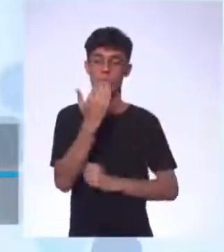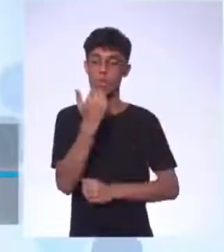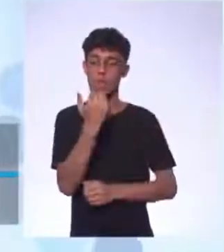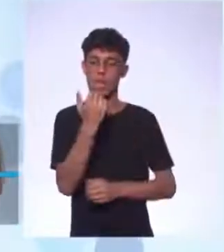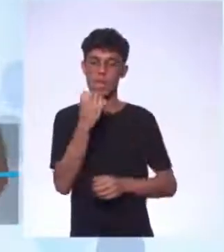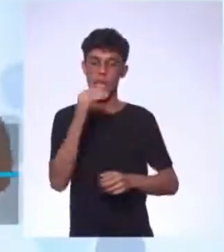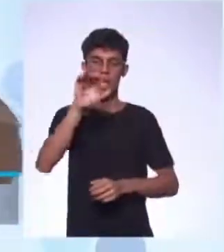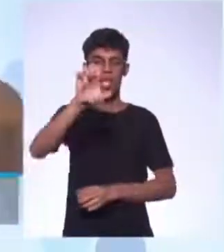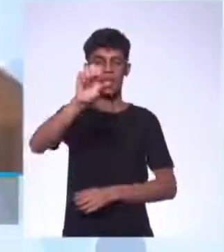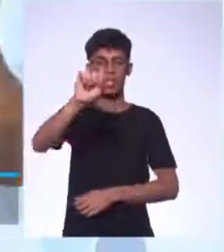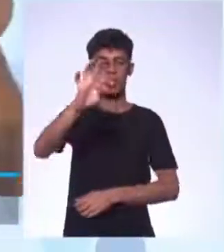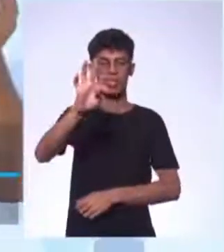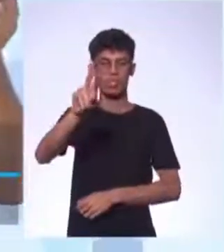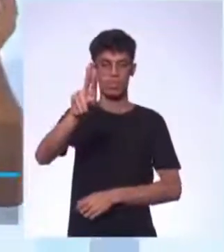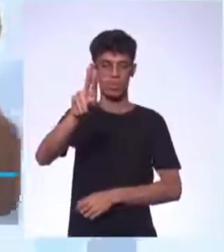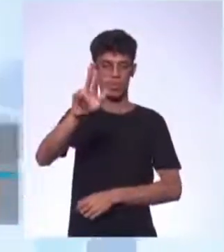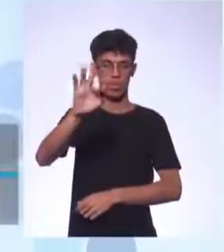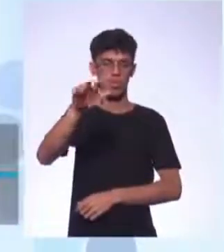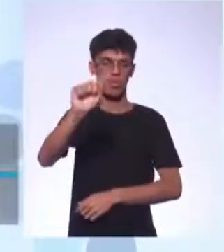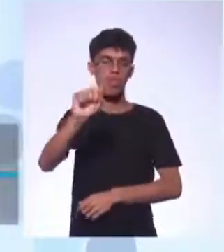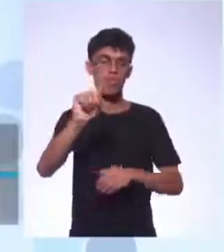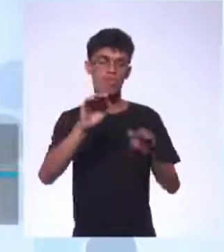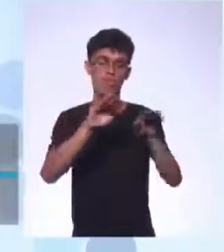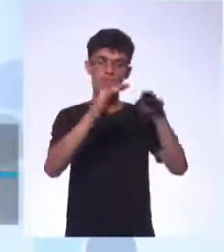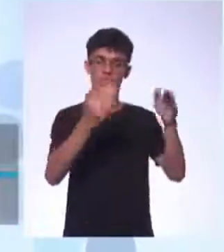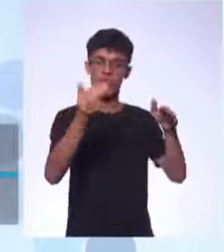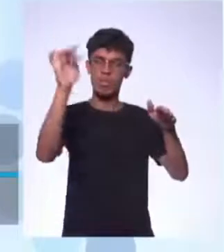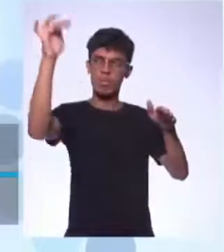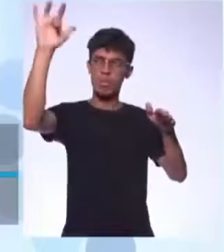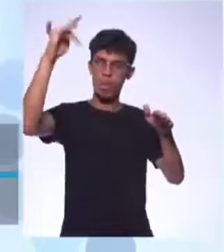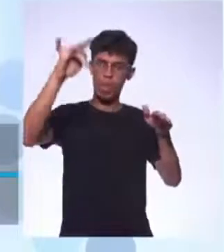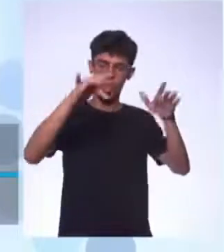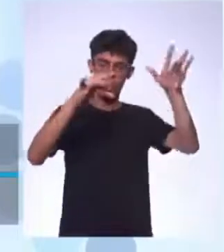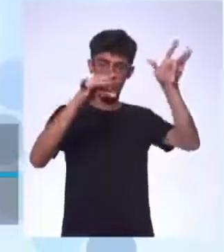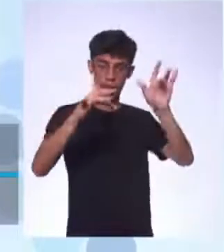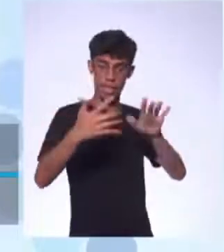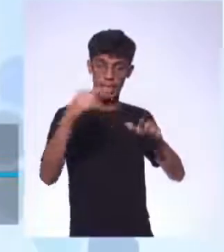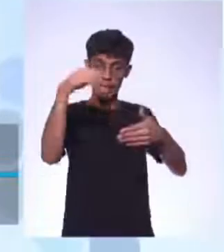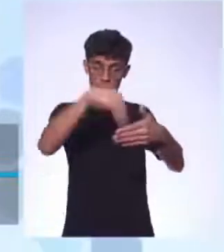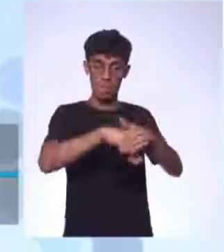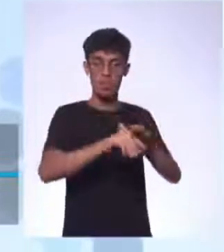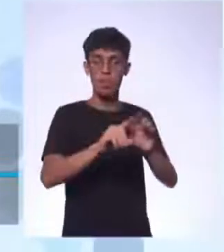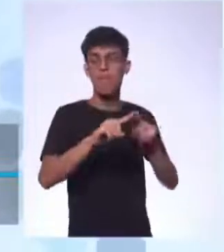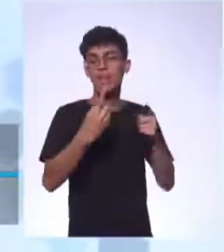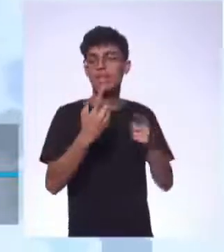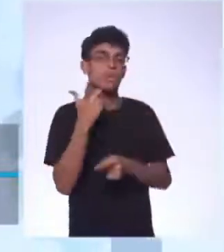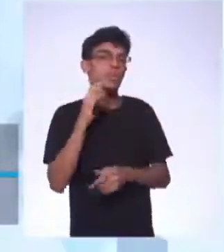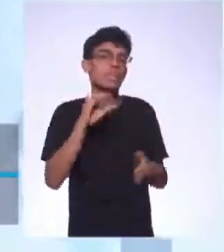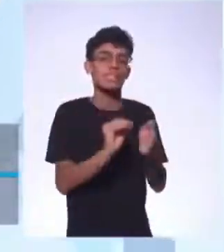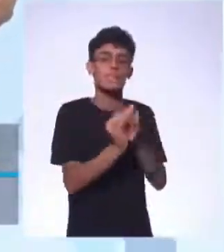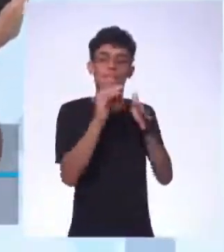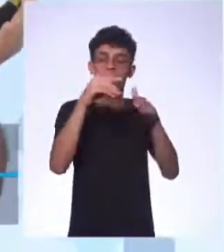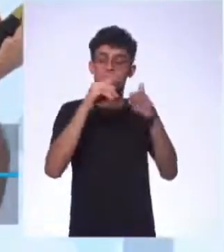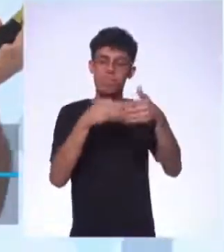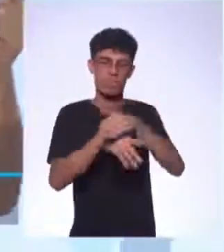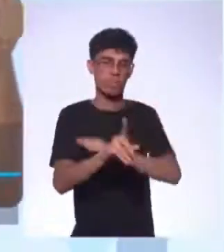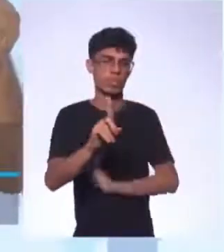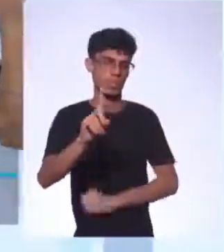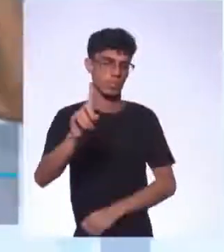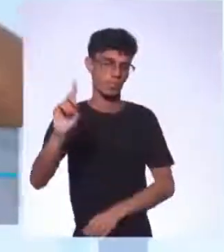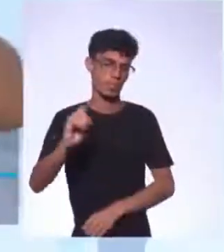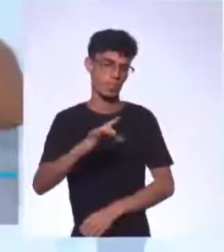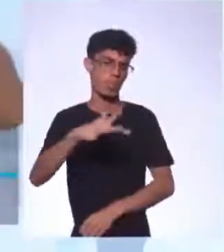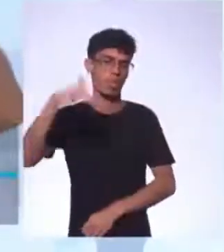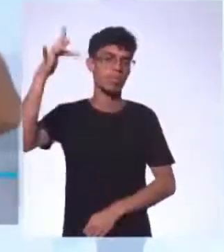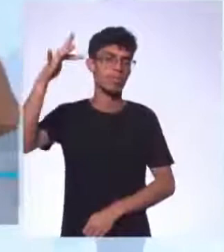calor, esse calor que à noite, né, ele iria se desperdiçar para o meio ambiente, não